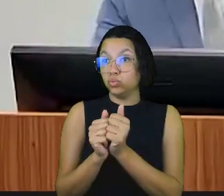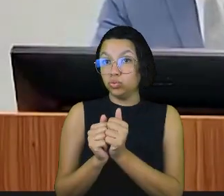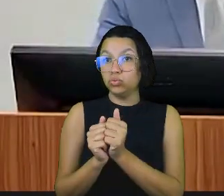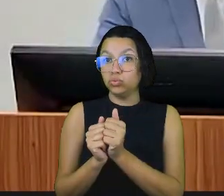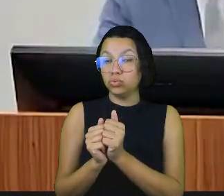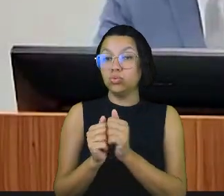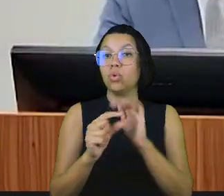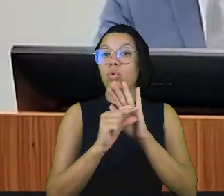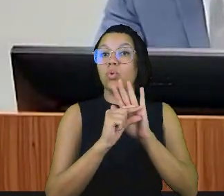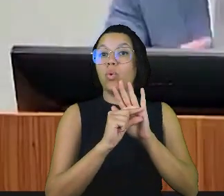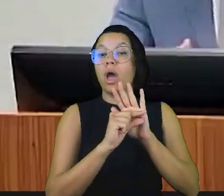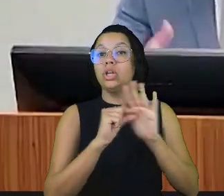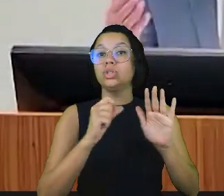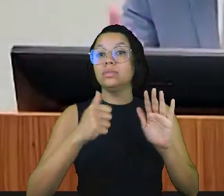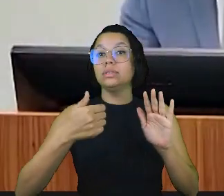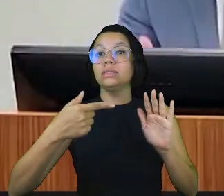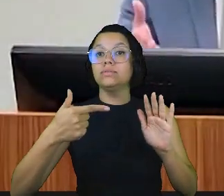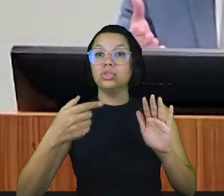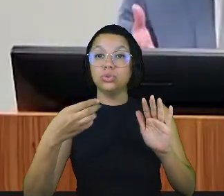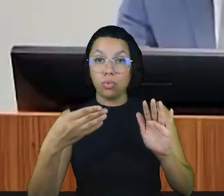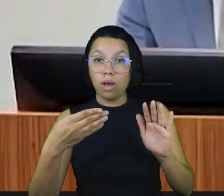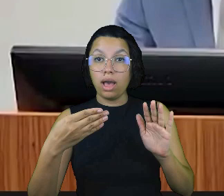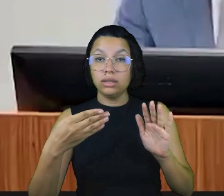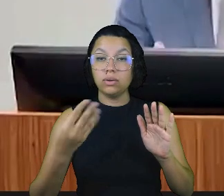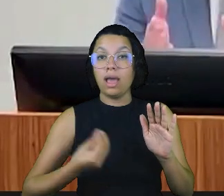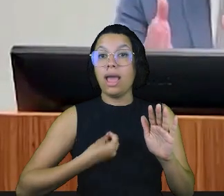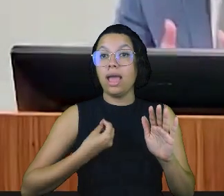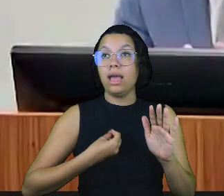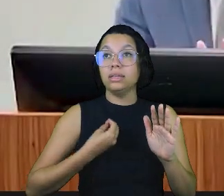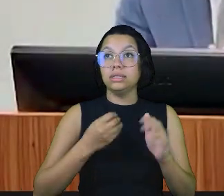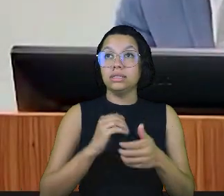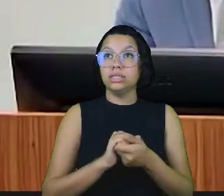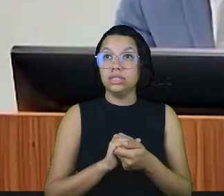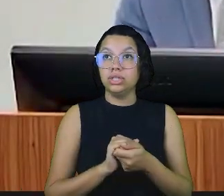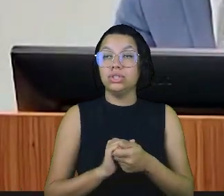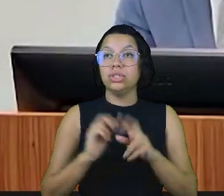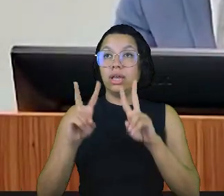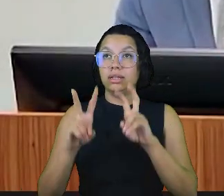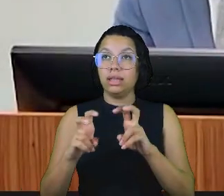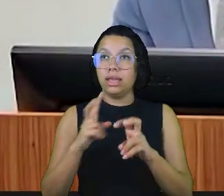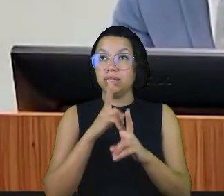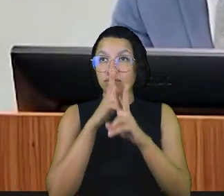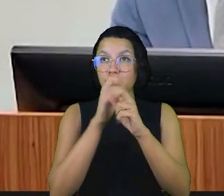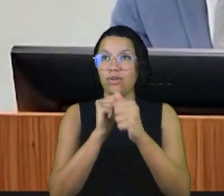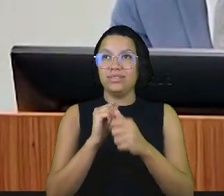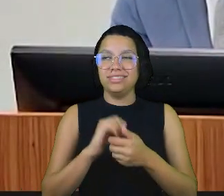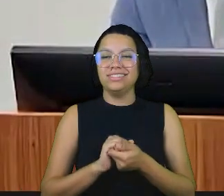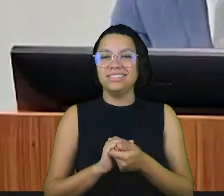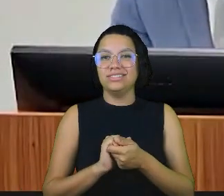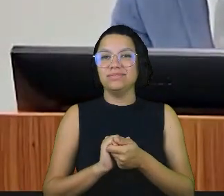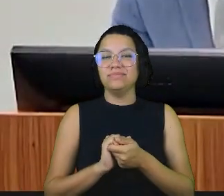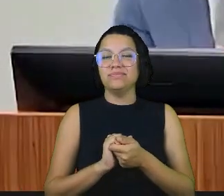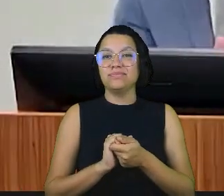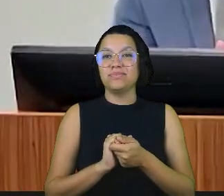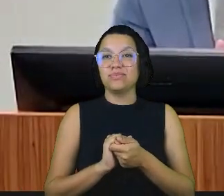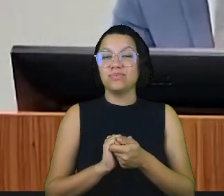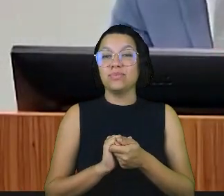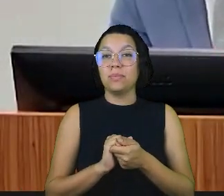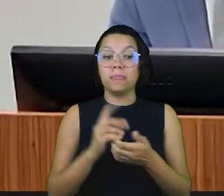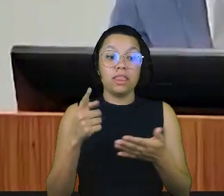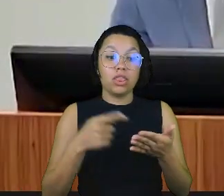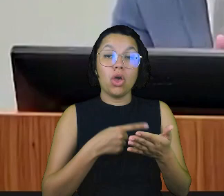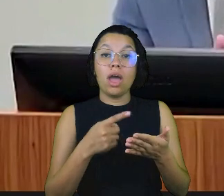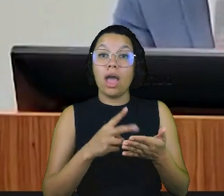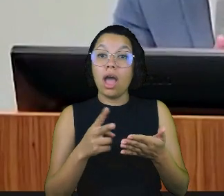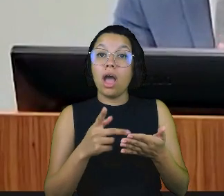no artigo 124. Agora, existe a tese muito forte, doutrinariamente falando muito forte, segundo